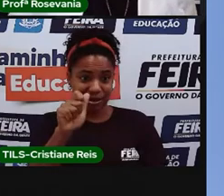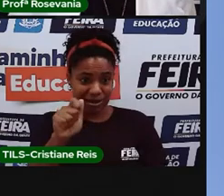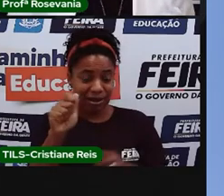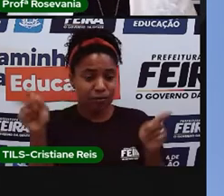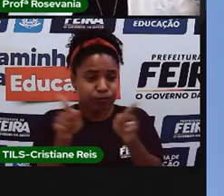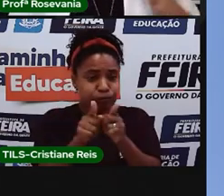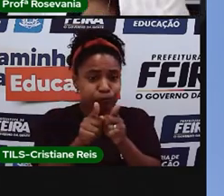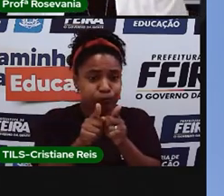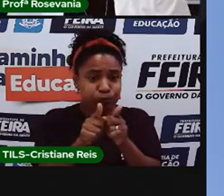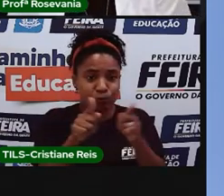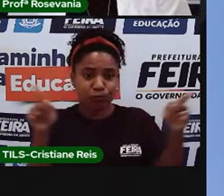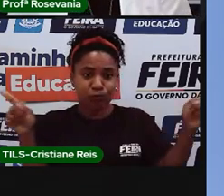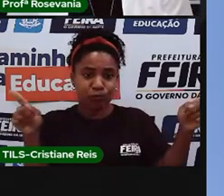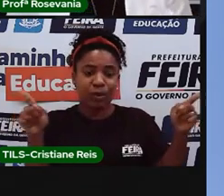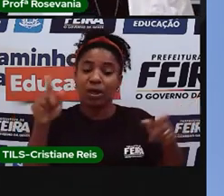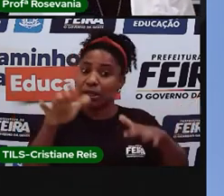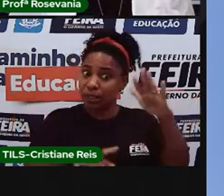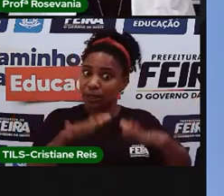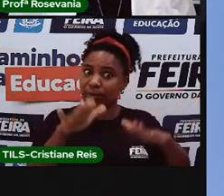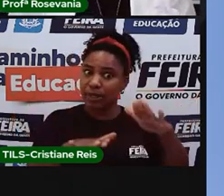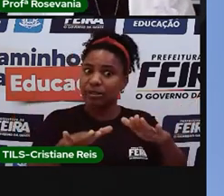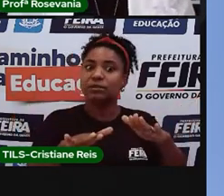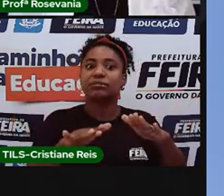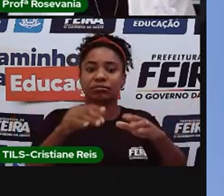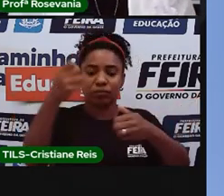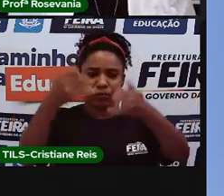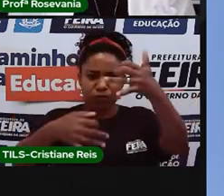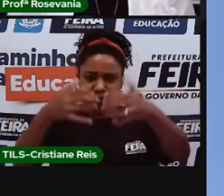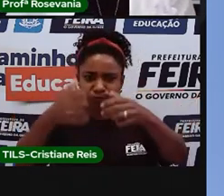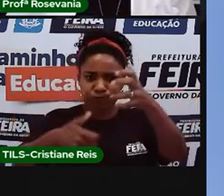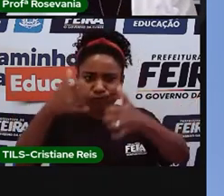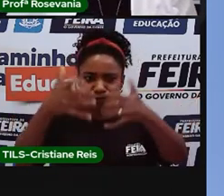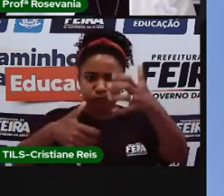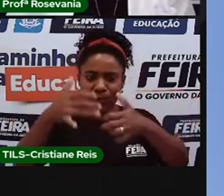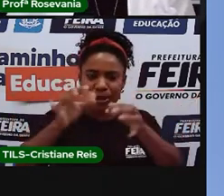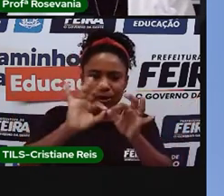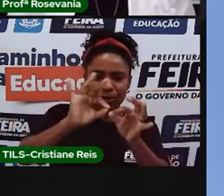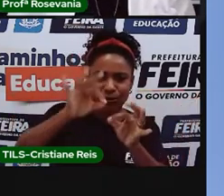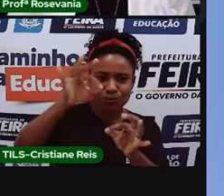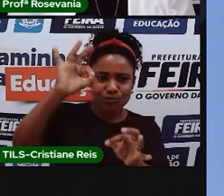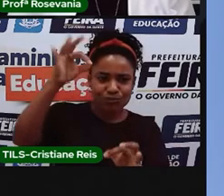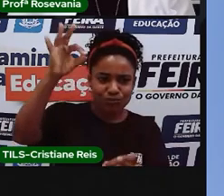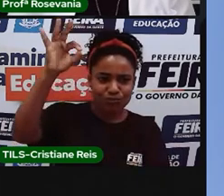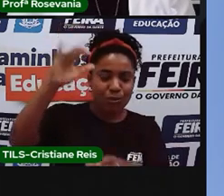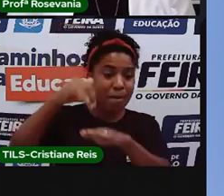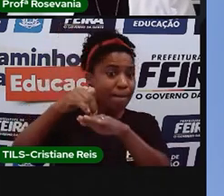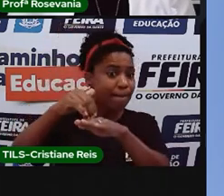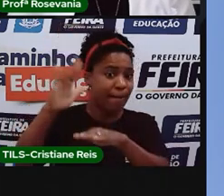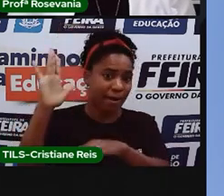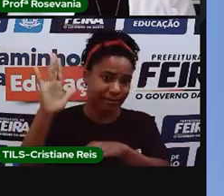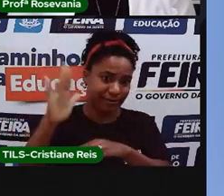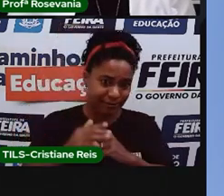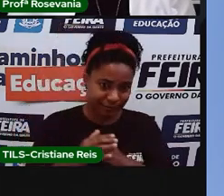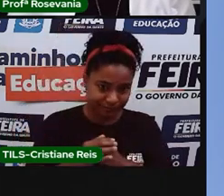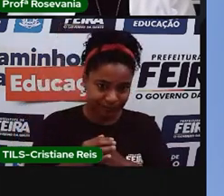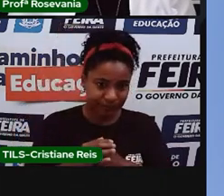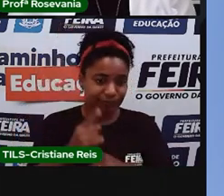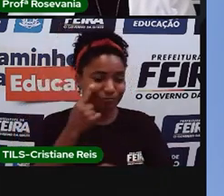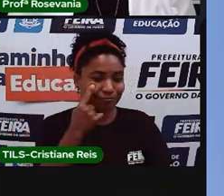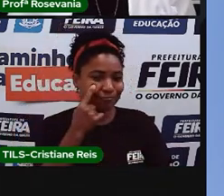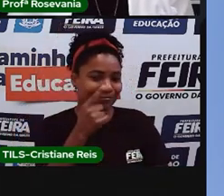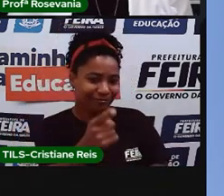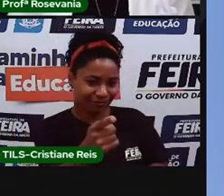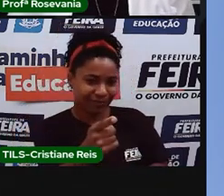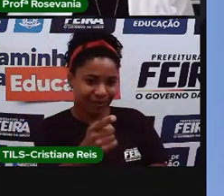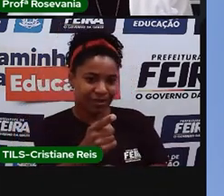menor escala, maior quantidade de detalhes. Então, a gente tem aqui uma escala, né, menor, então a gente percebe a quantidade de detalhes,